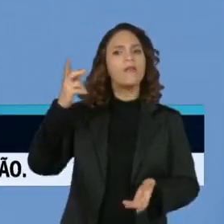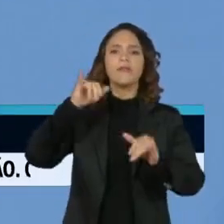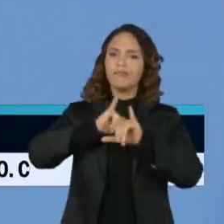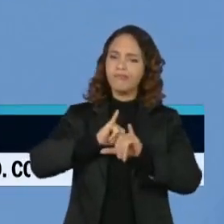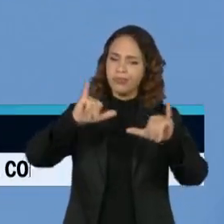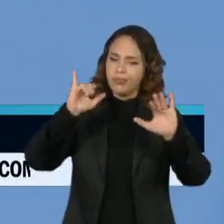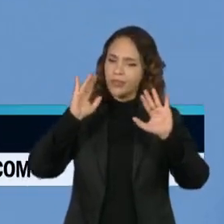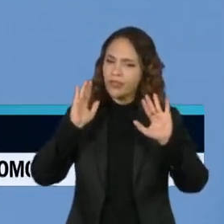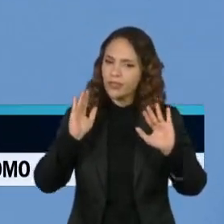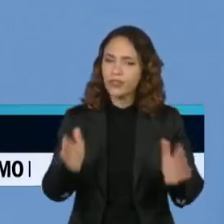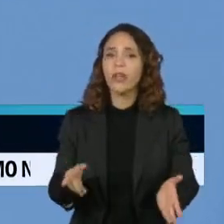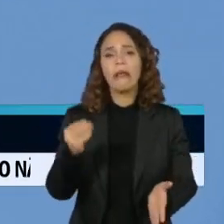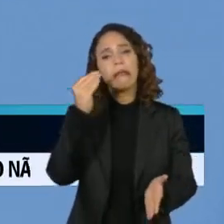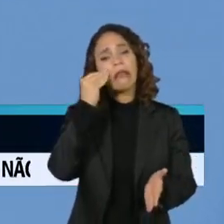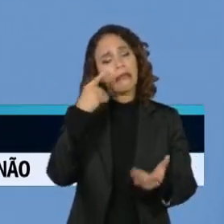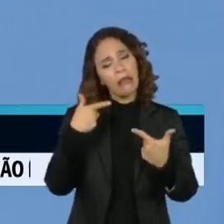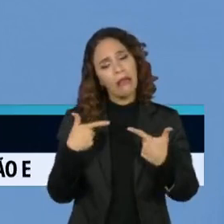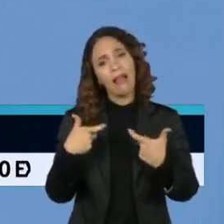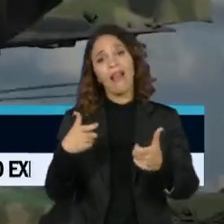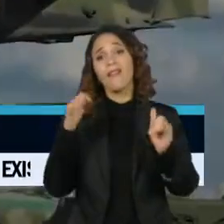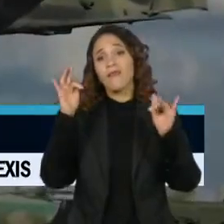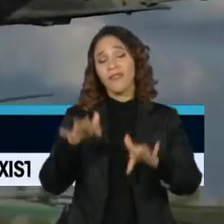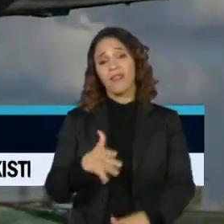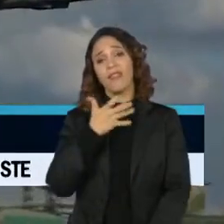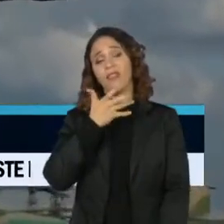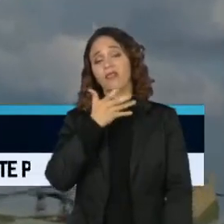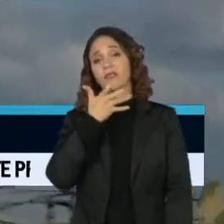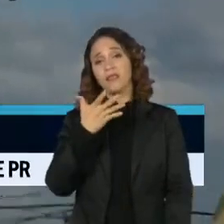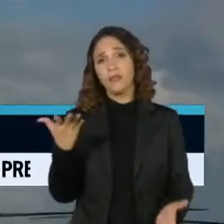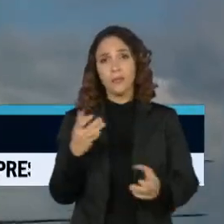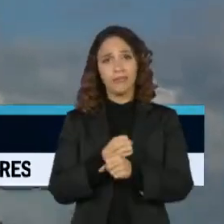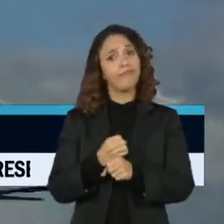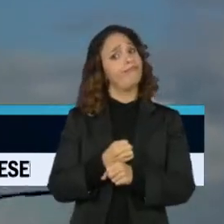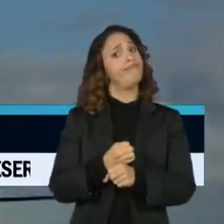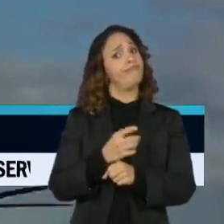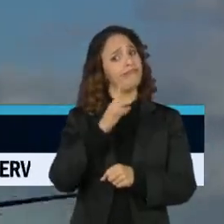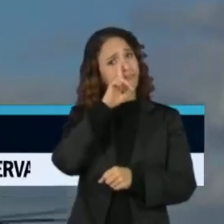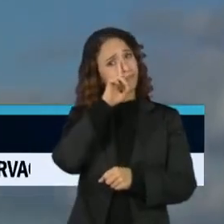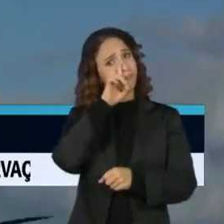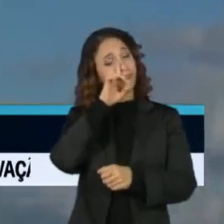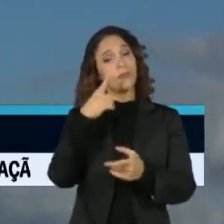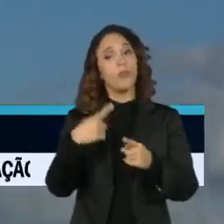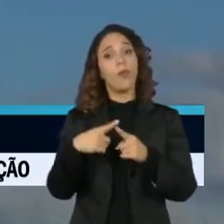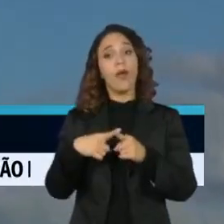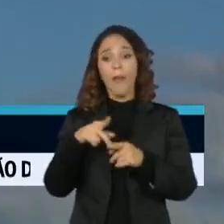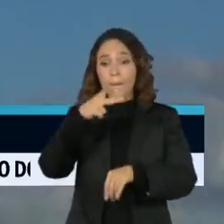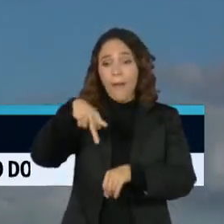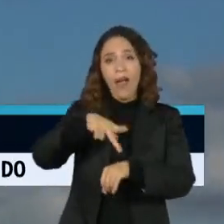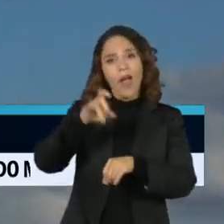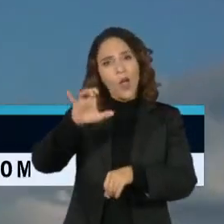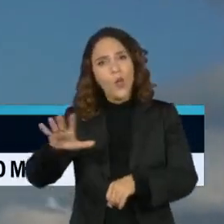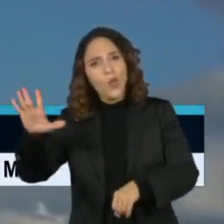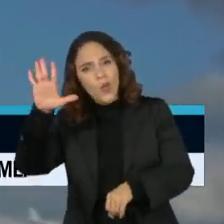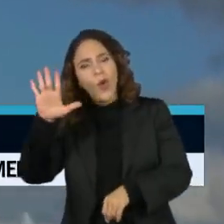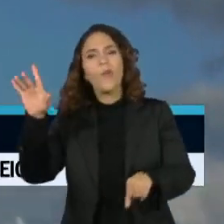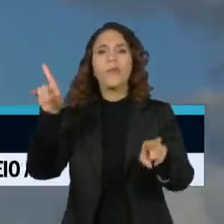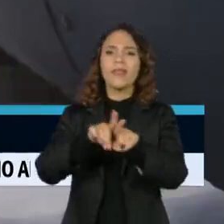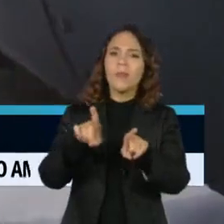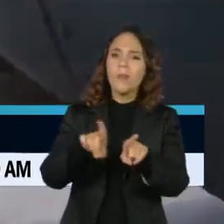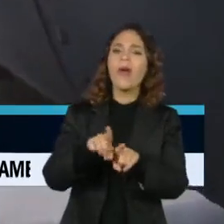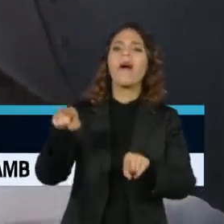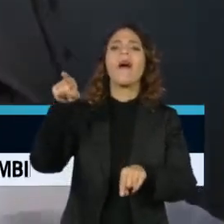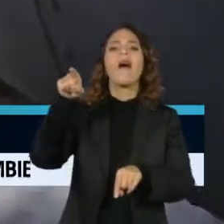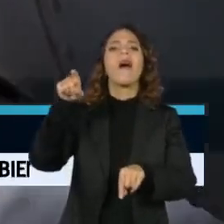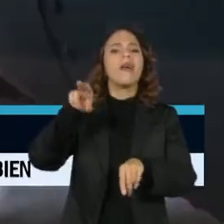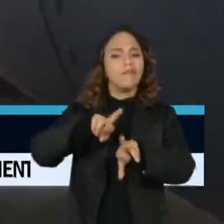estima o término da guerra para o fim do ano. Uma aposta arriscada, pois o Ocidente já mostra sinais de esgotamento